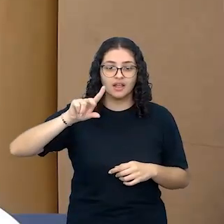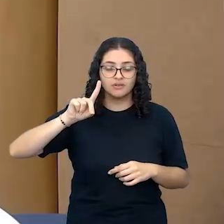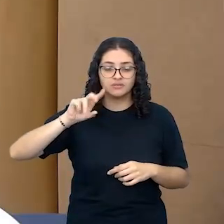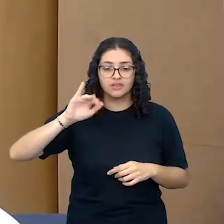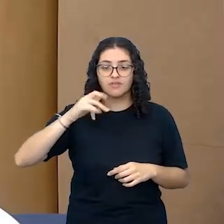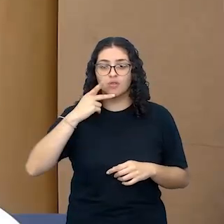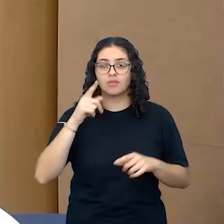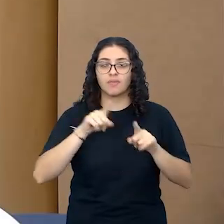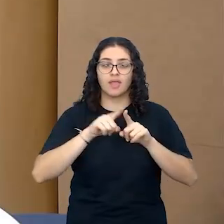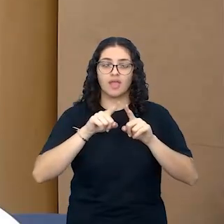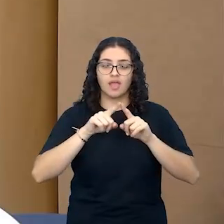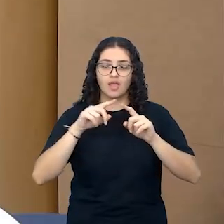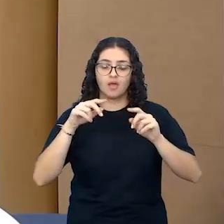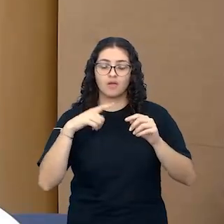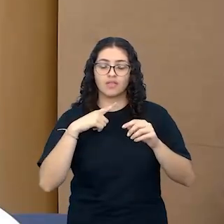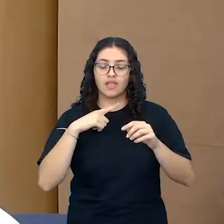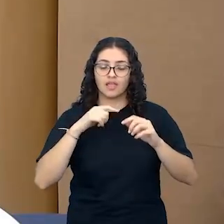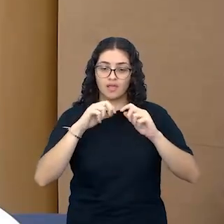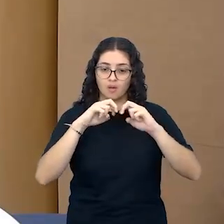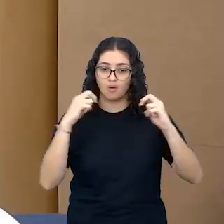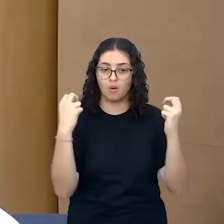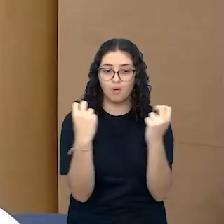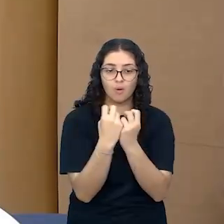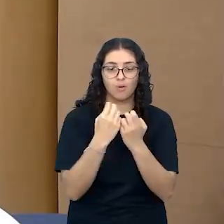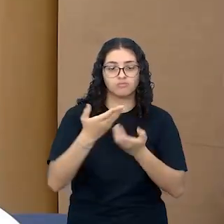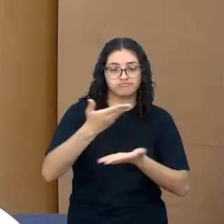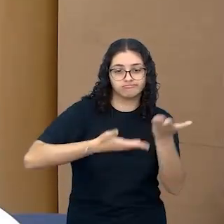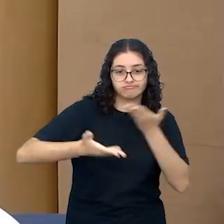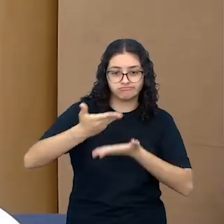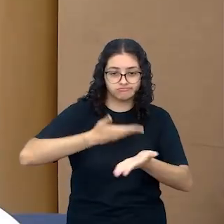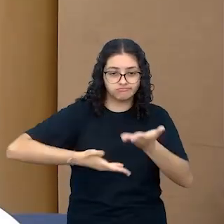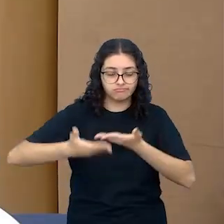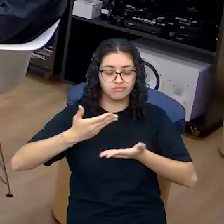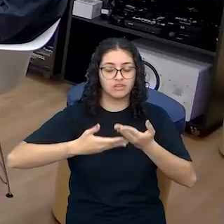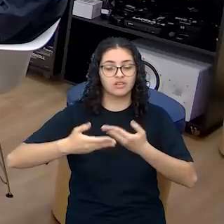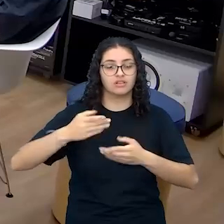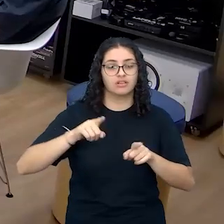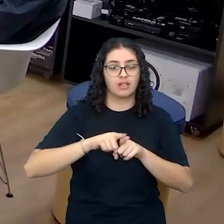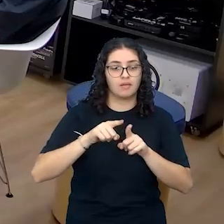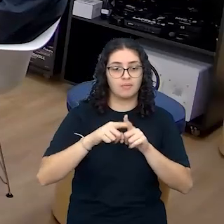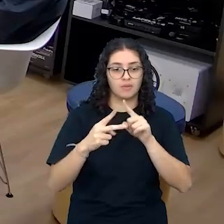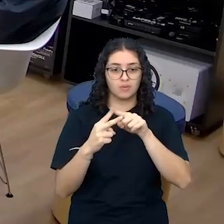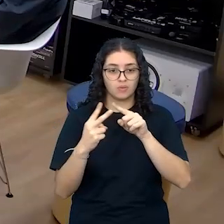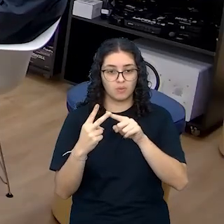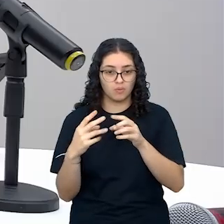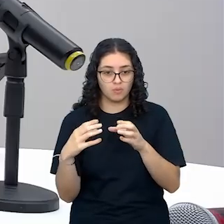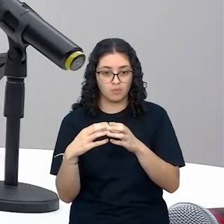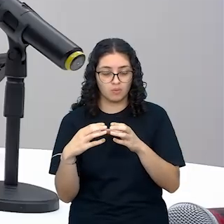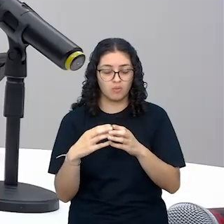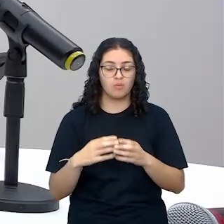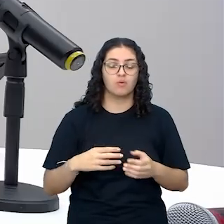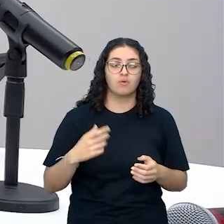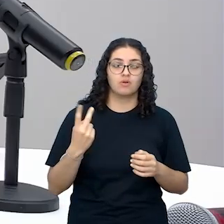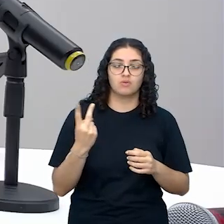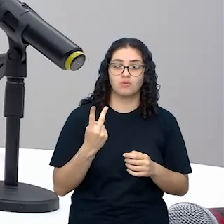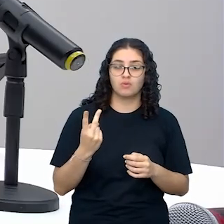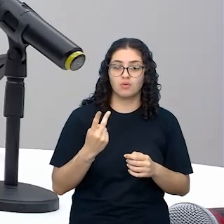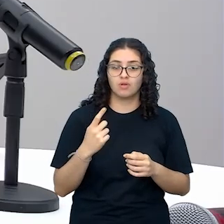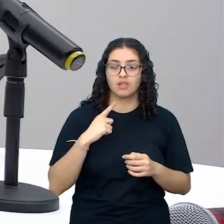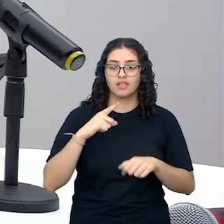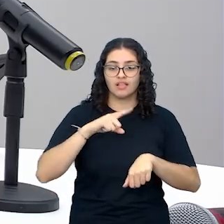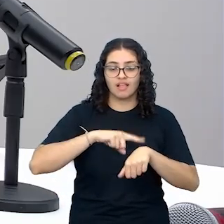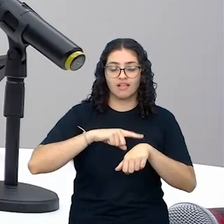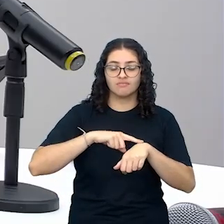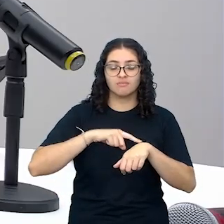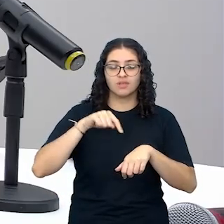conversa, né? Duplas produtivas aqui, a professora Vanessa, duplas produtivas e momentos de sala